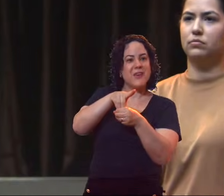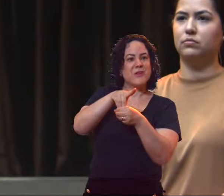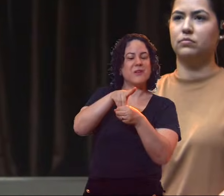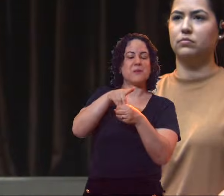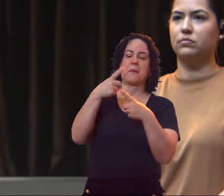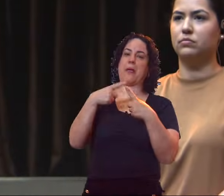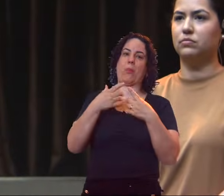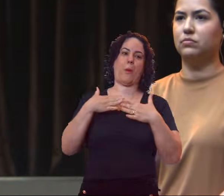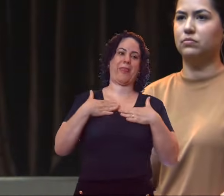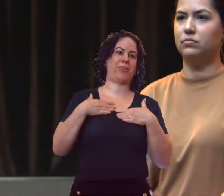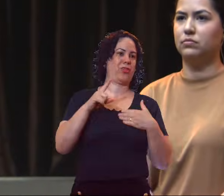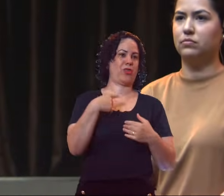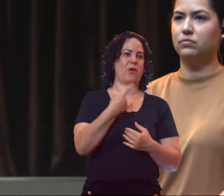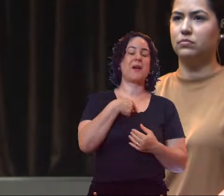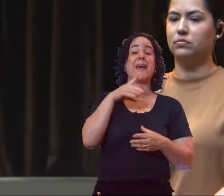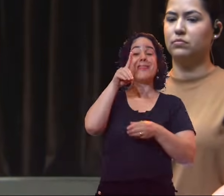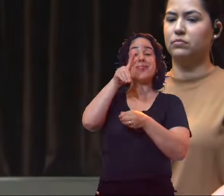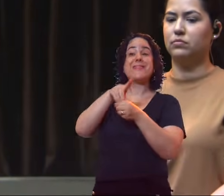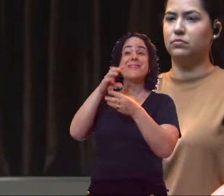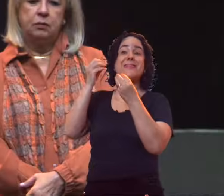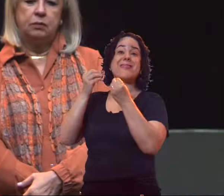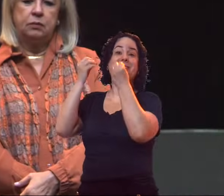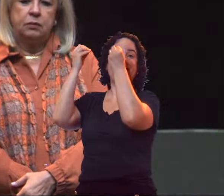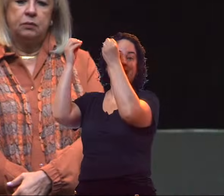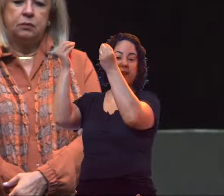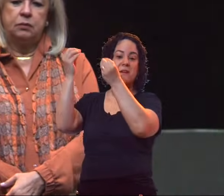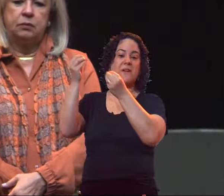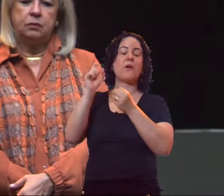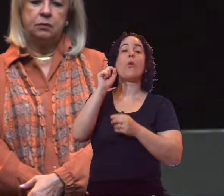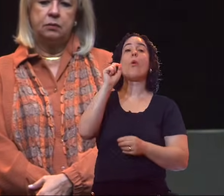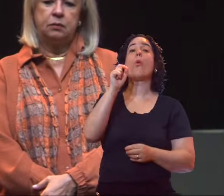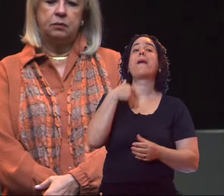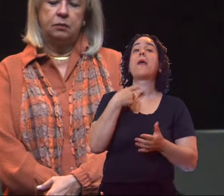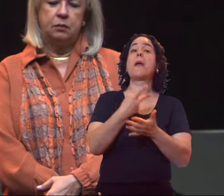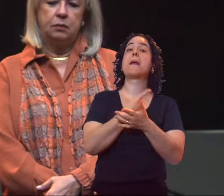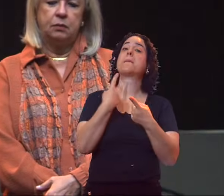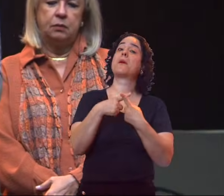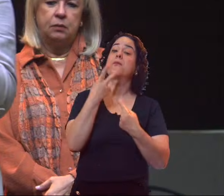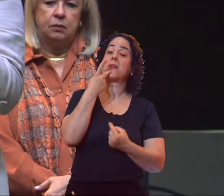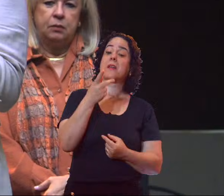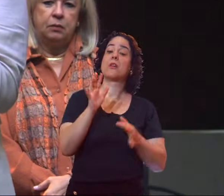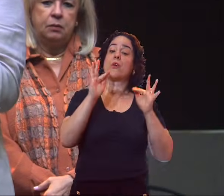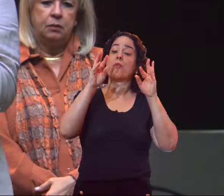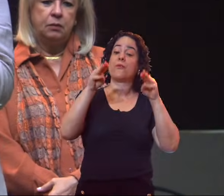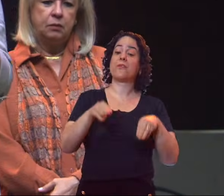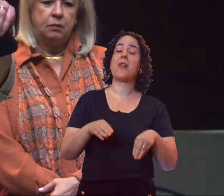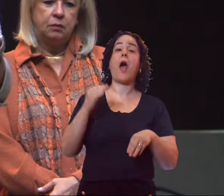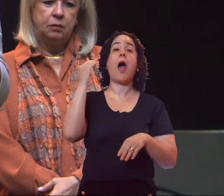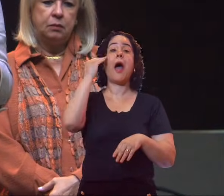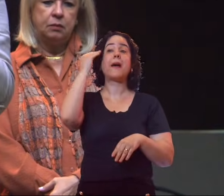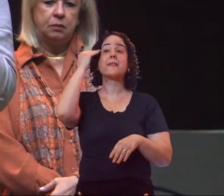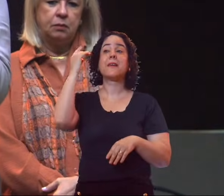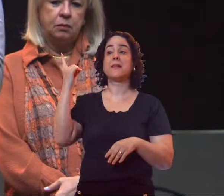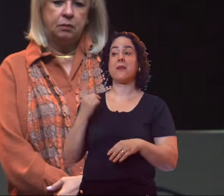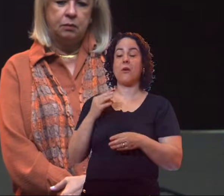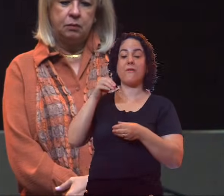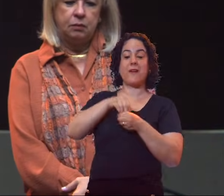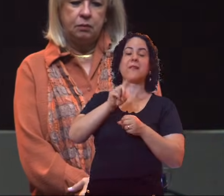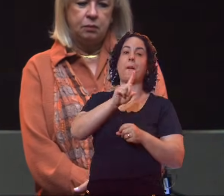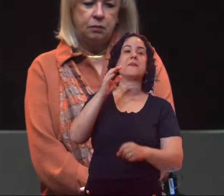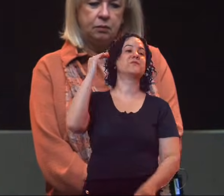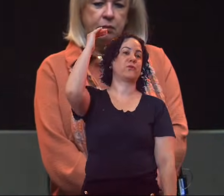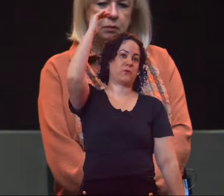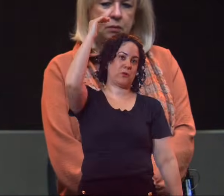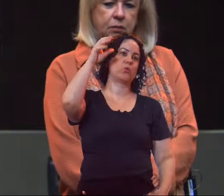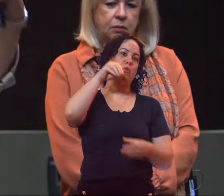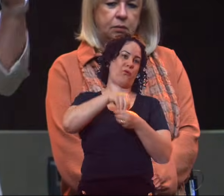é nosso. E ela devolveu o dízimo. Aí o que foi que eu errei? Porque eu falei assim, no final veio um adolescente e deu oferta, mas foi um adulto